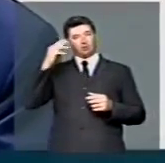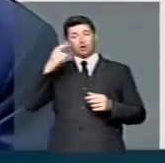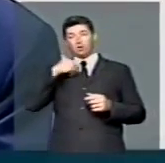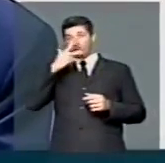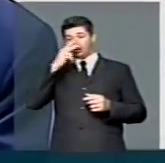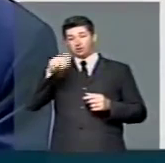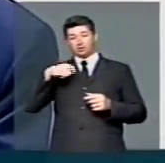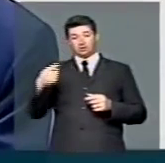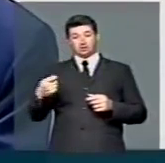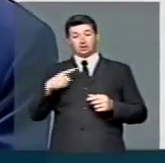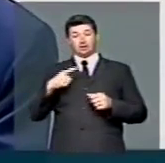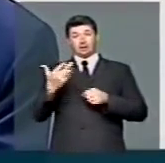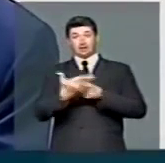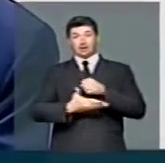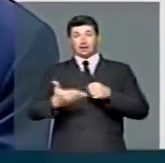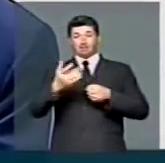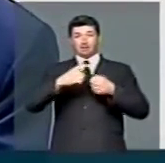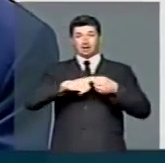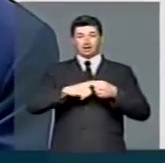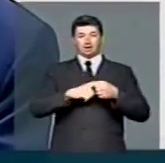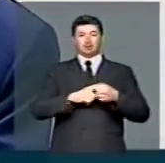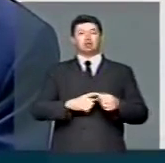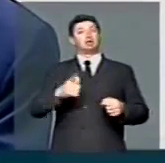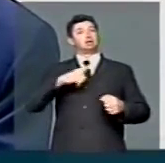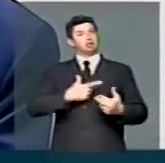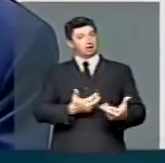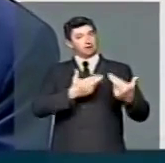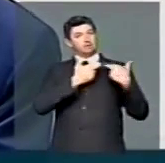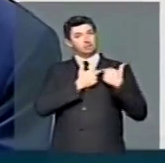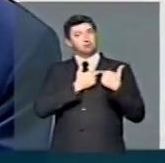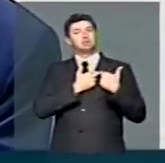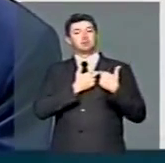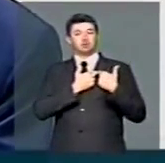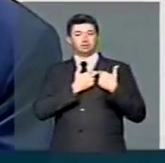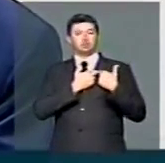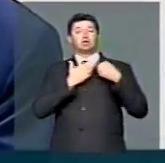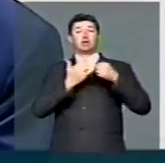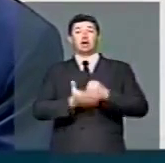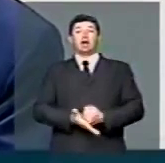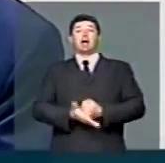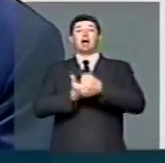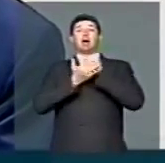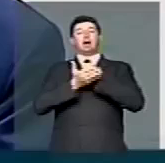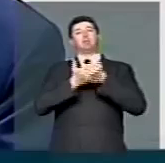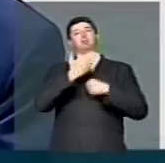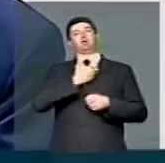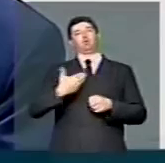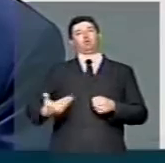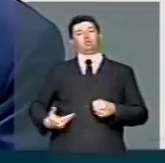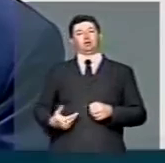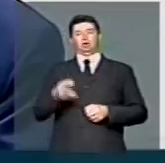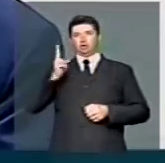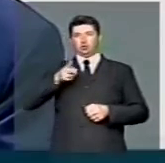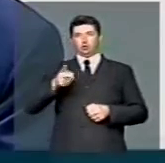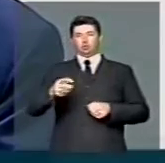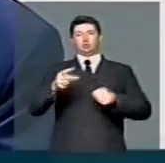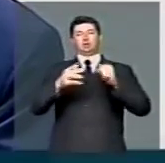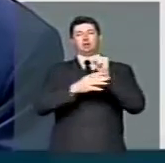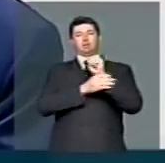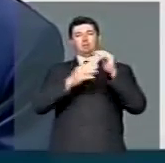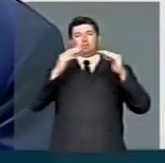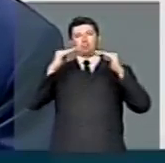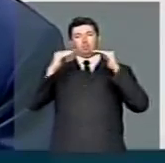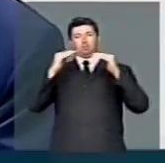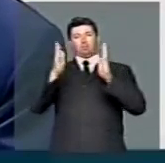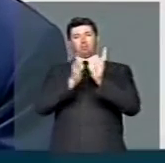quem integra a base aliada tem a responsabilidade de apoiar o governo na sustentabilidade daquelas suas